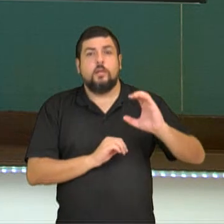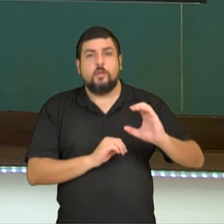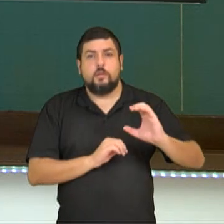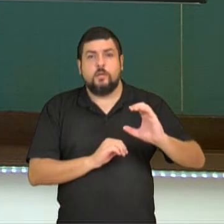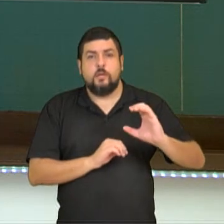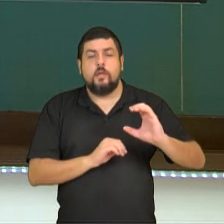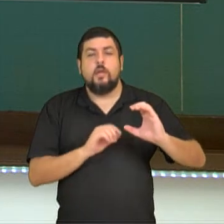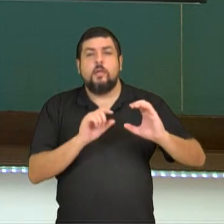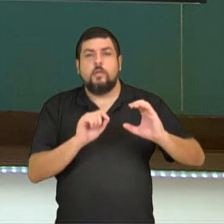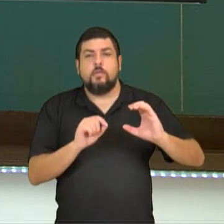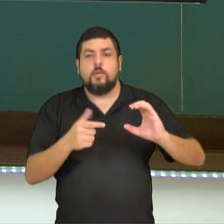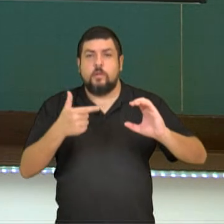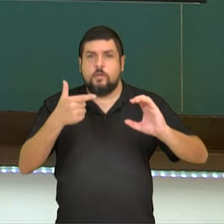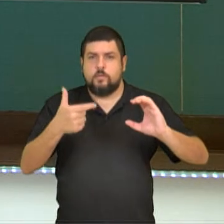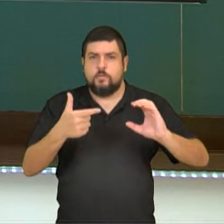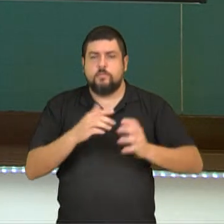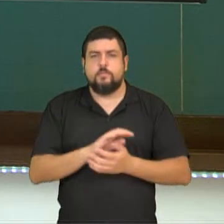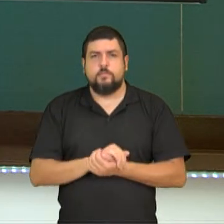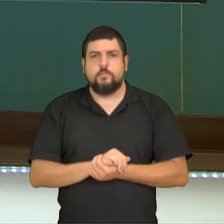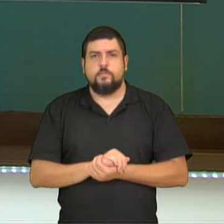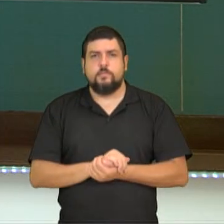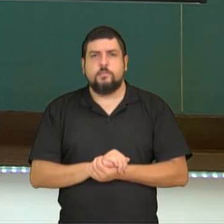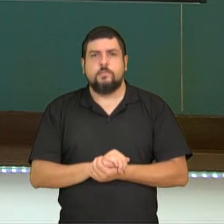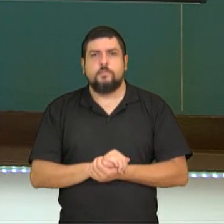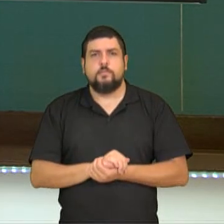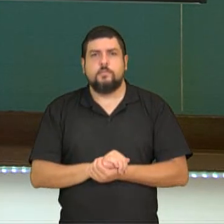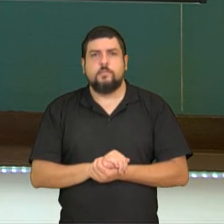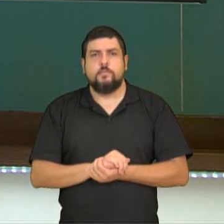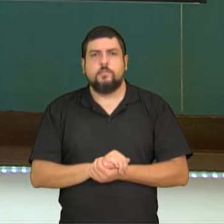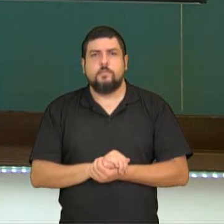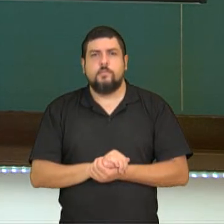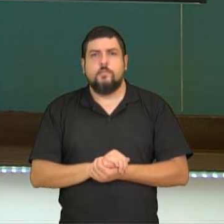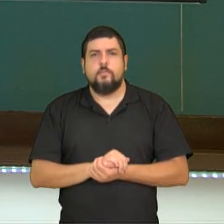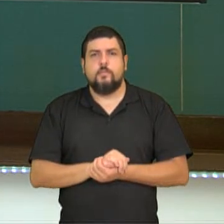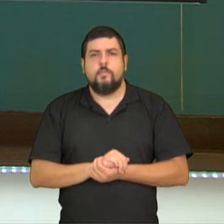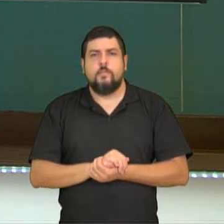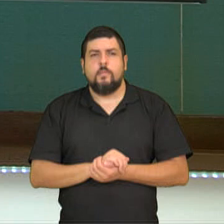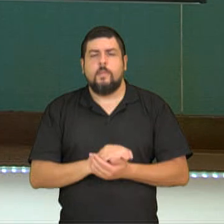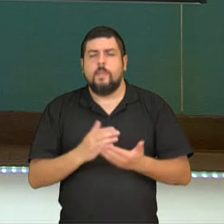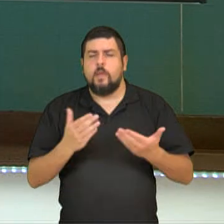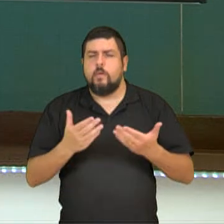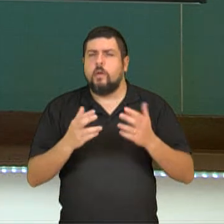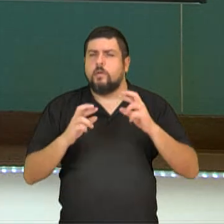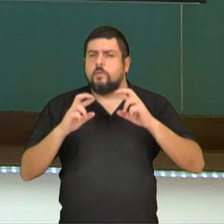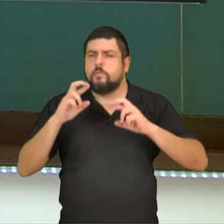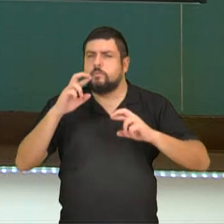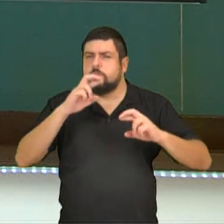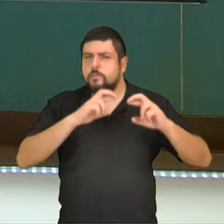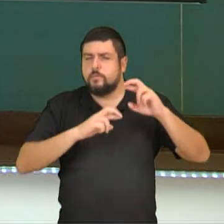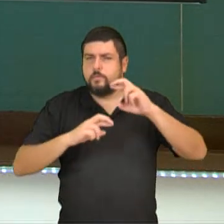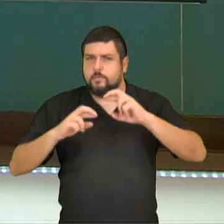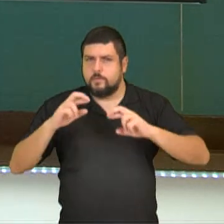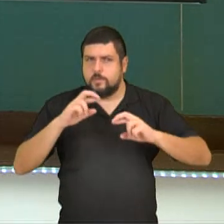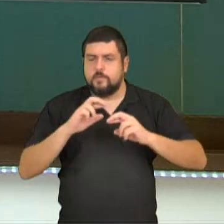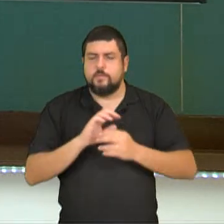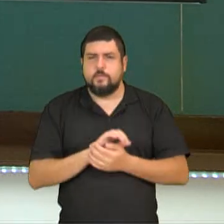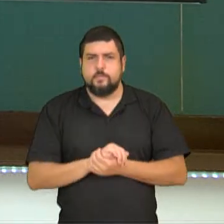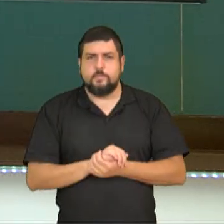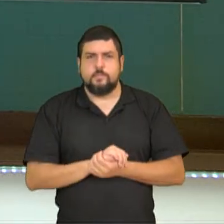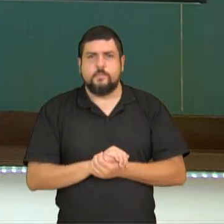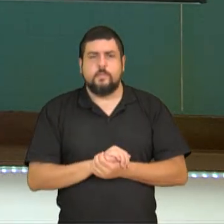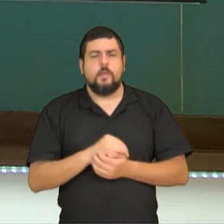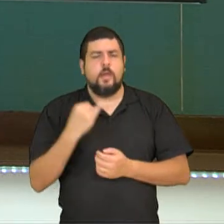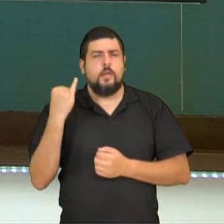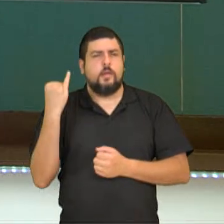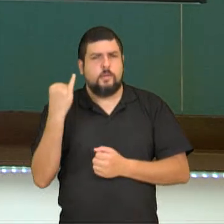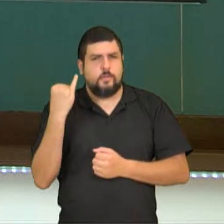duas raízes são iguais, tá bom? Tá? Então, vamos fazer uma análise aqui desse discriminante, olha só, bem